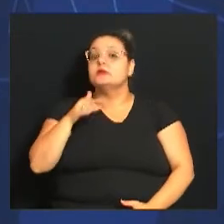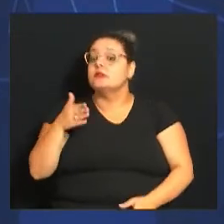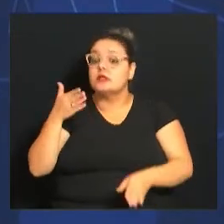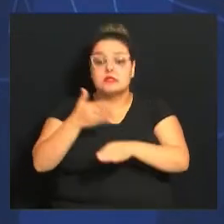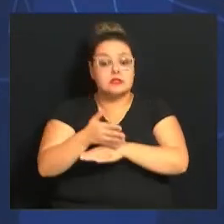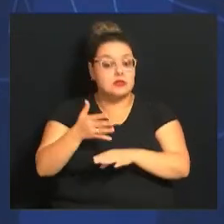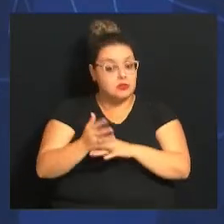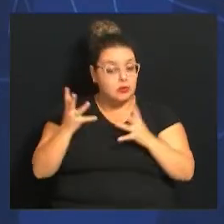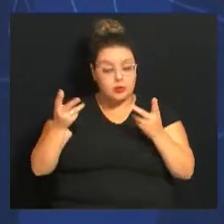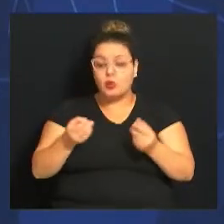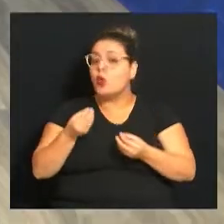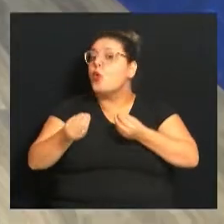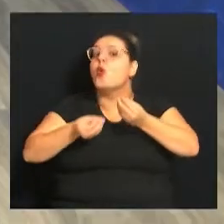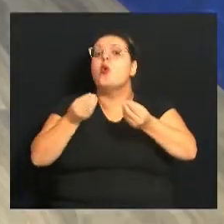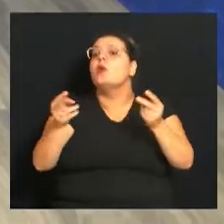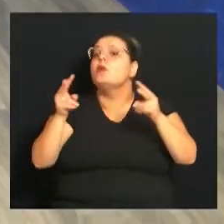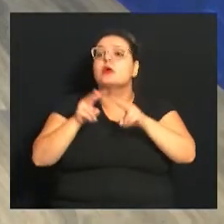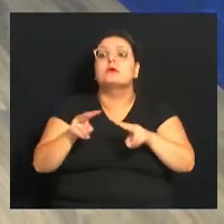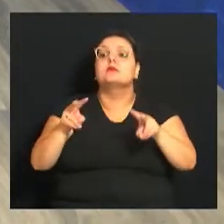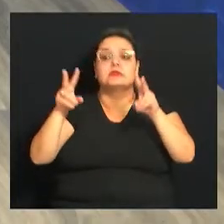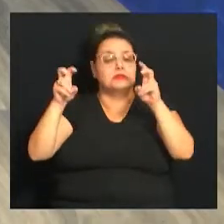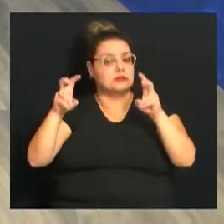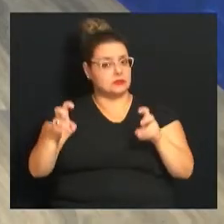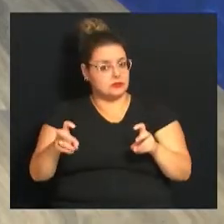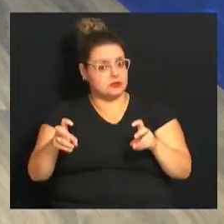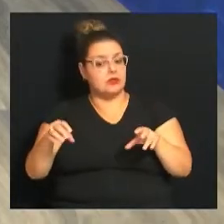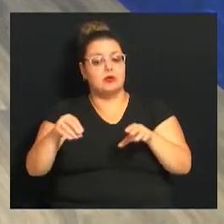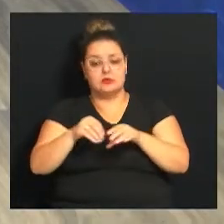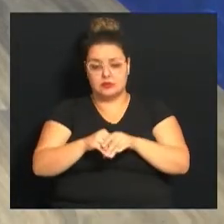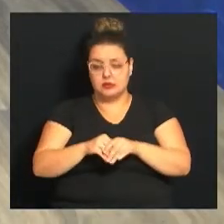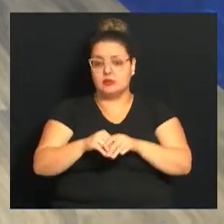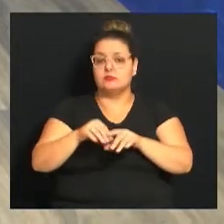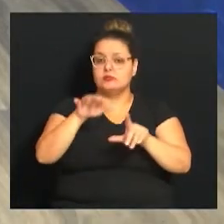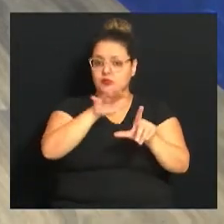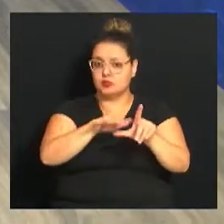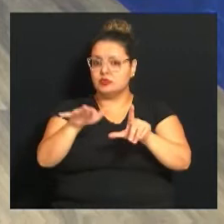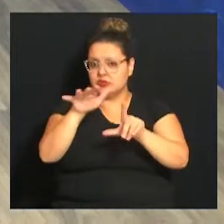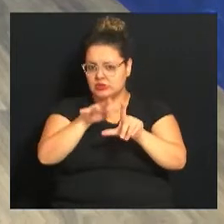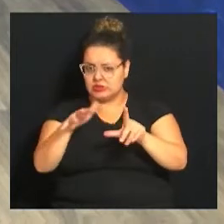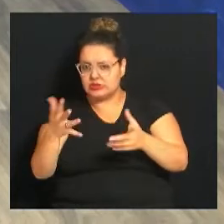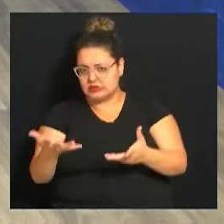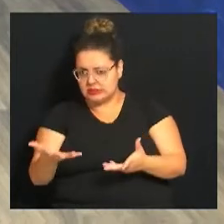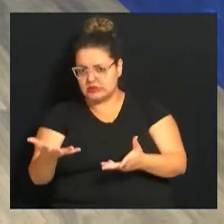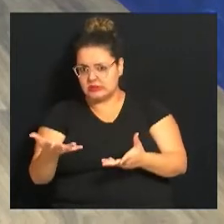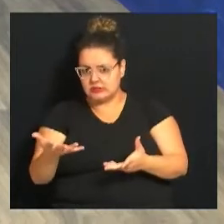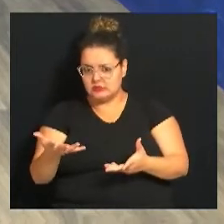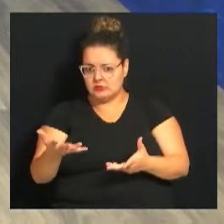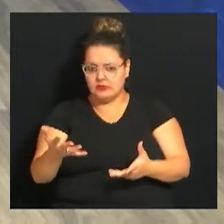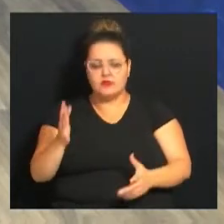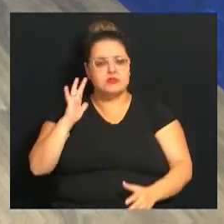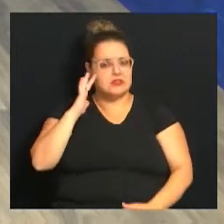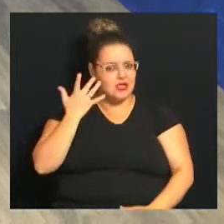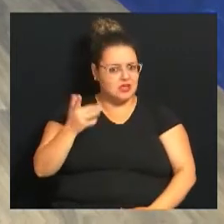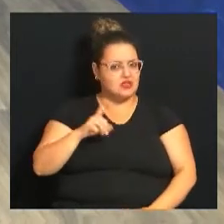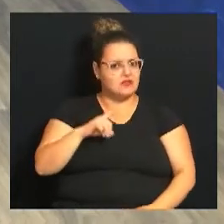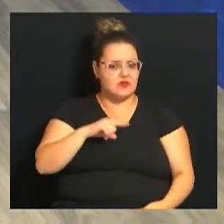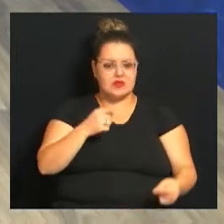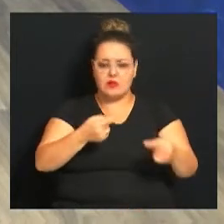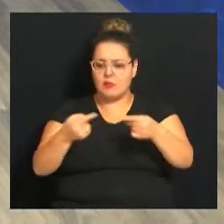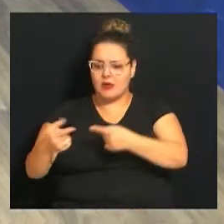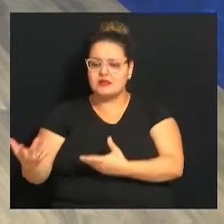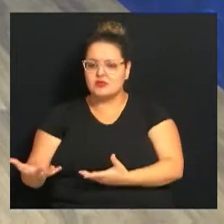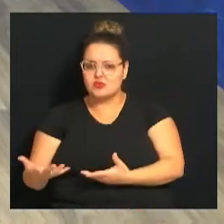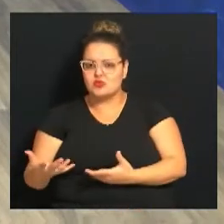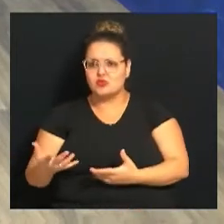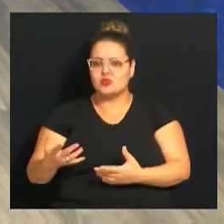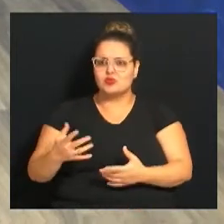você enxerga estes assuntos? Eles estão dentro também do streaming? Você acha que em algum ponto vai ter uma discussão, uma conversa sobre o